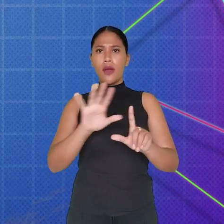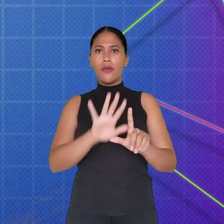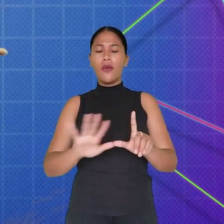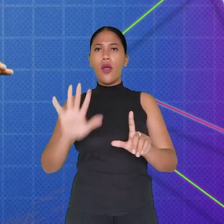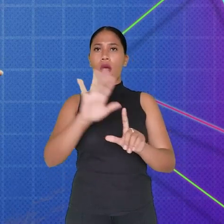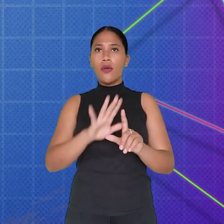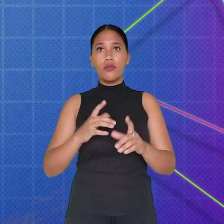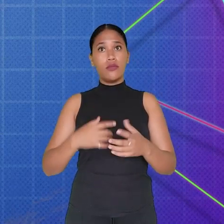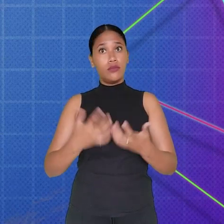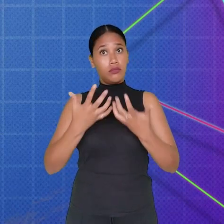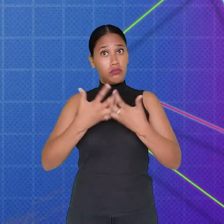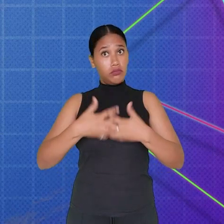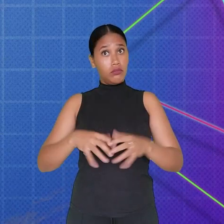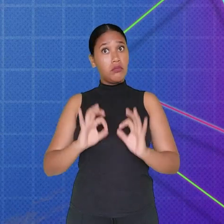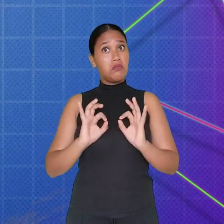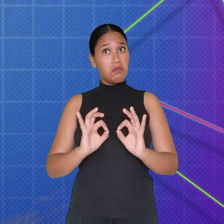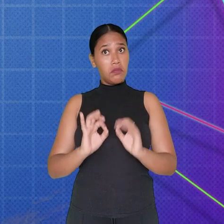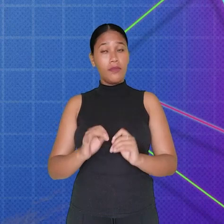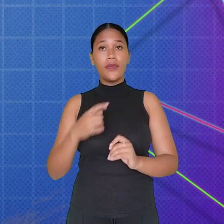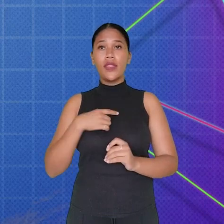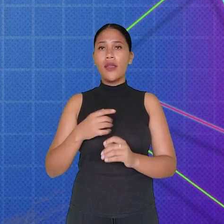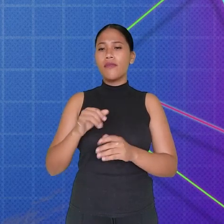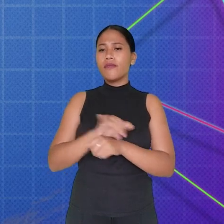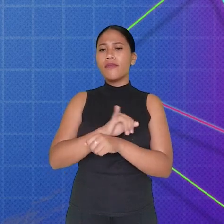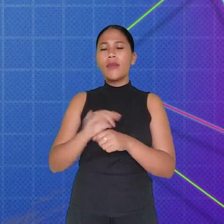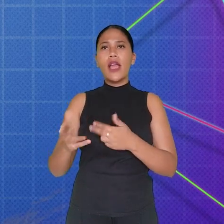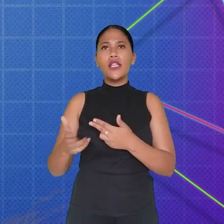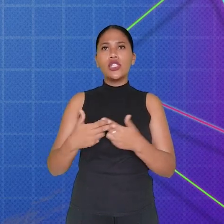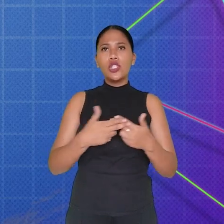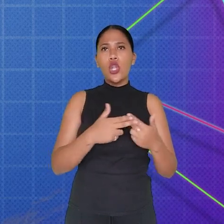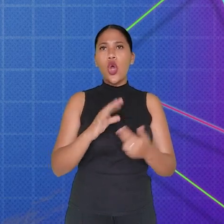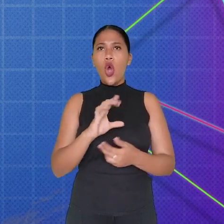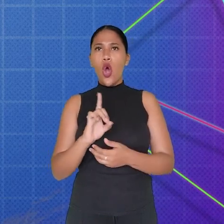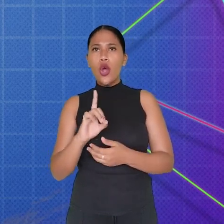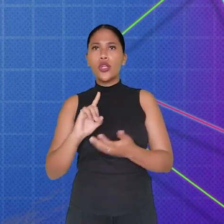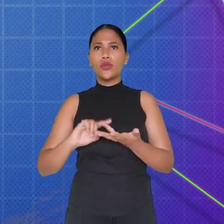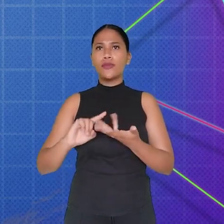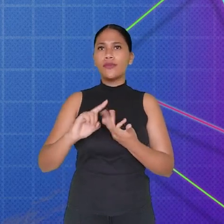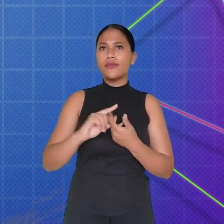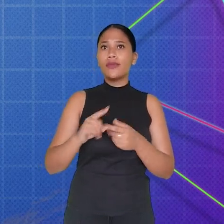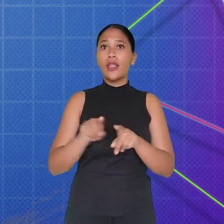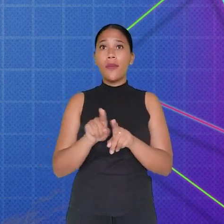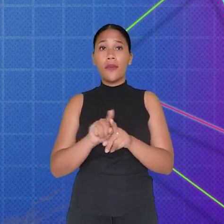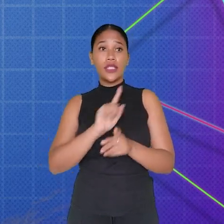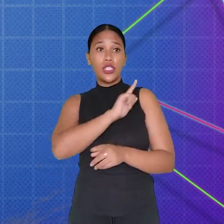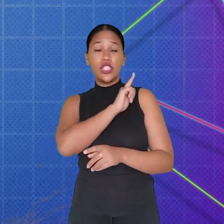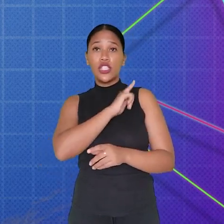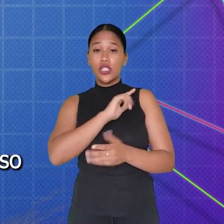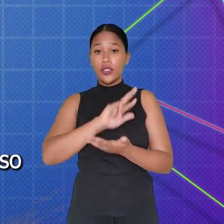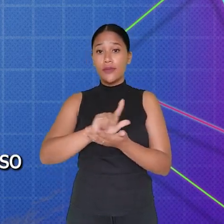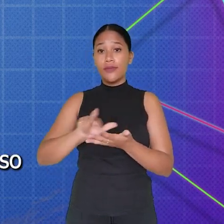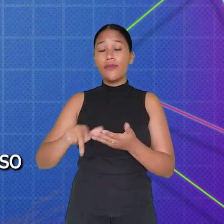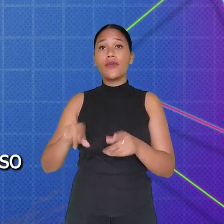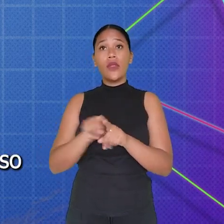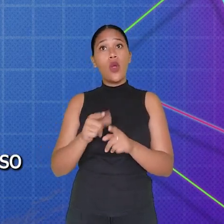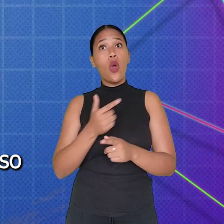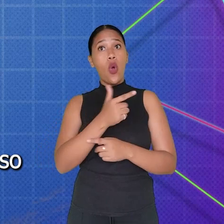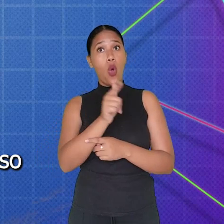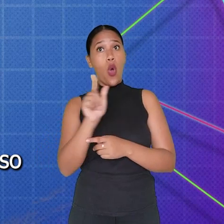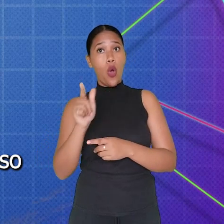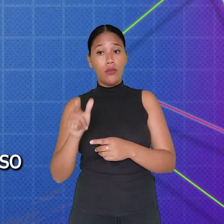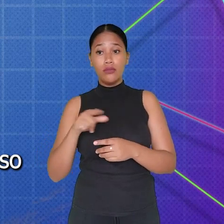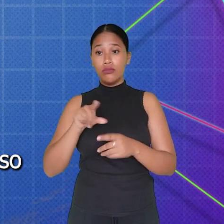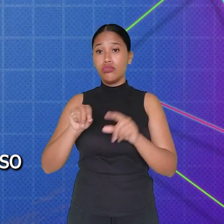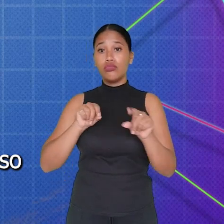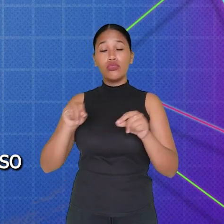programação completa e integrada, que inclui recursos como editor de código, depurador, gerenciador de versões e outras ferramentas úteis